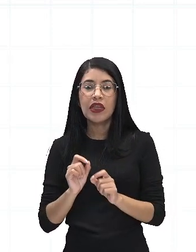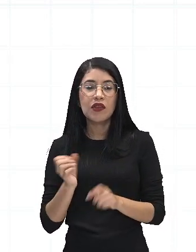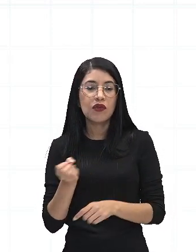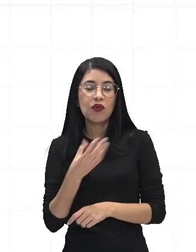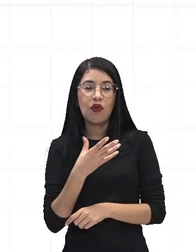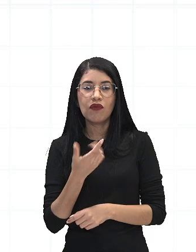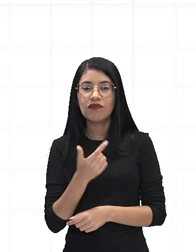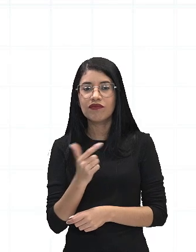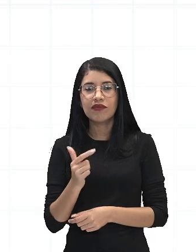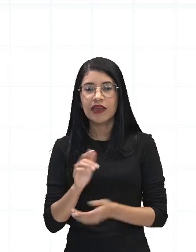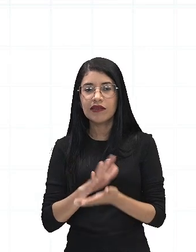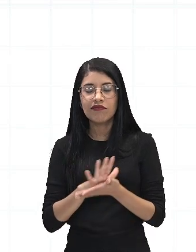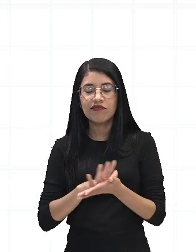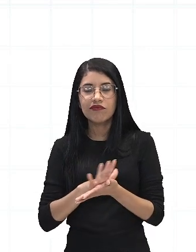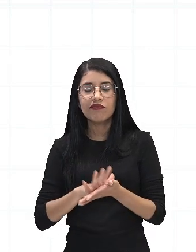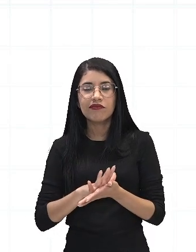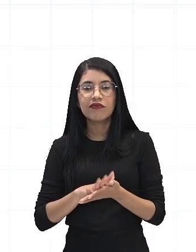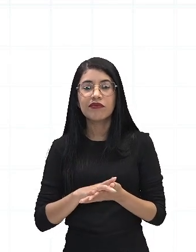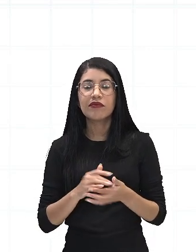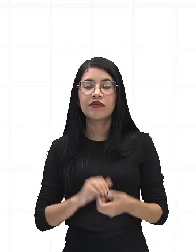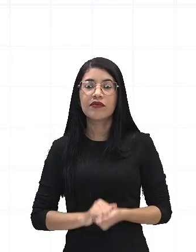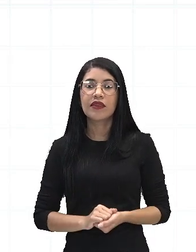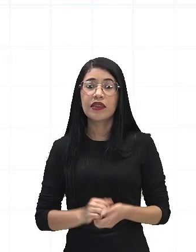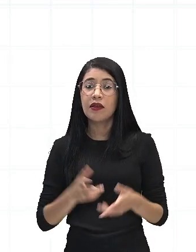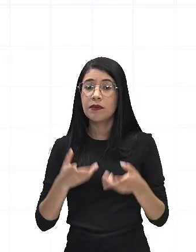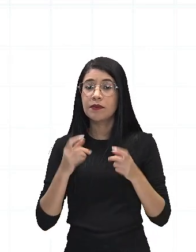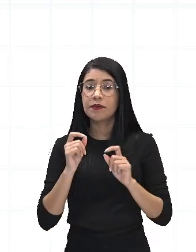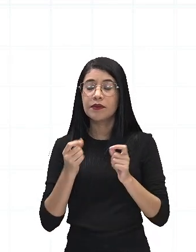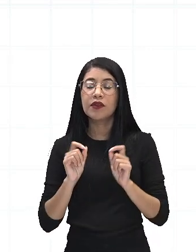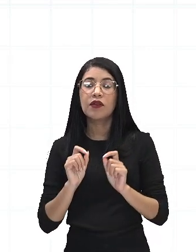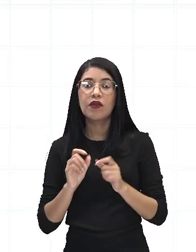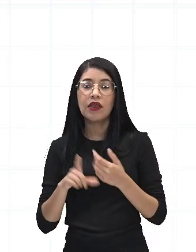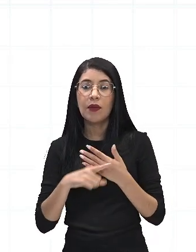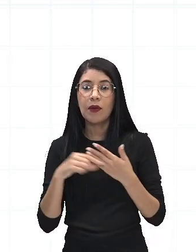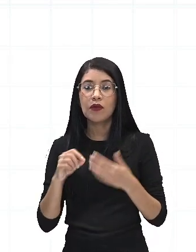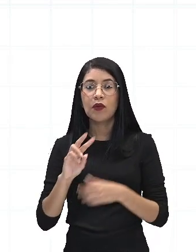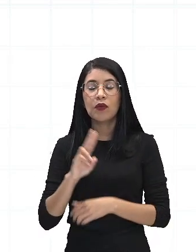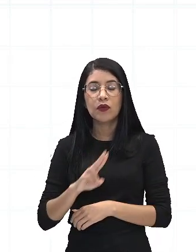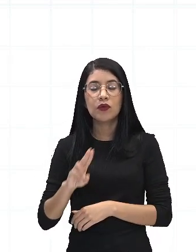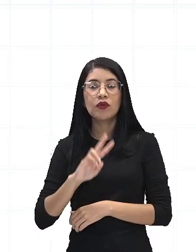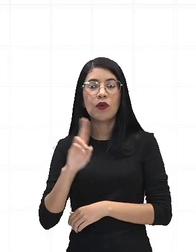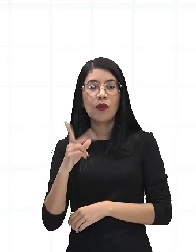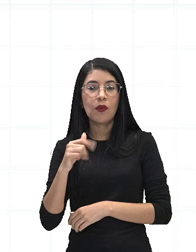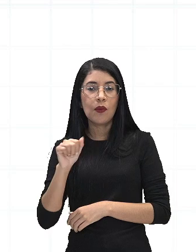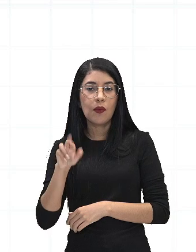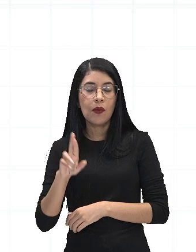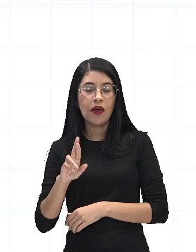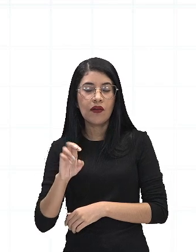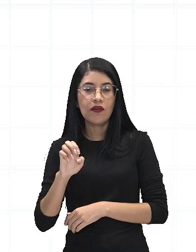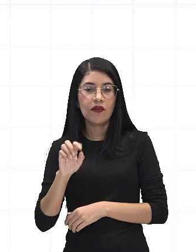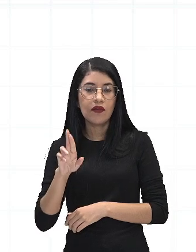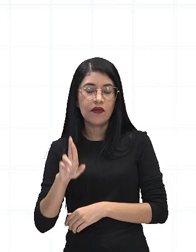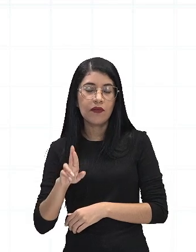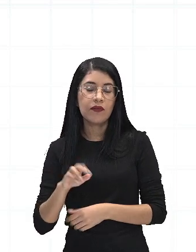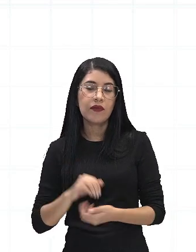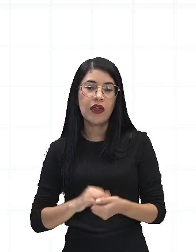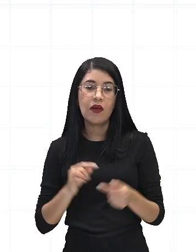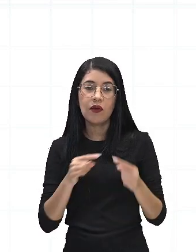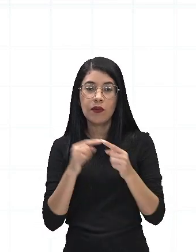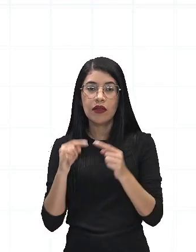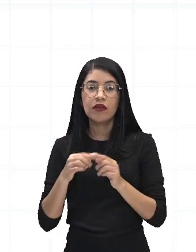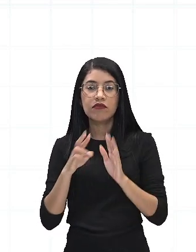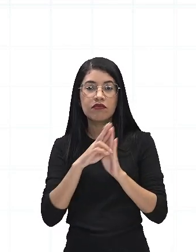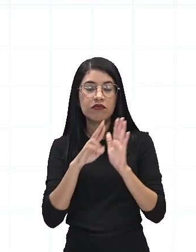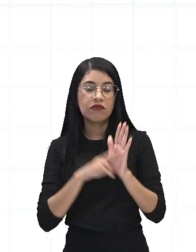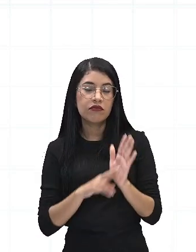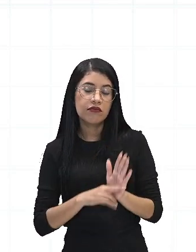novo ali. Observe mais uma vez que o autor do texto faz o uso do verbo haver, que é um verbo impessoal, de acordo com a regra, de acordo com a